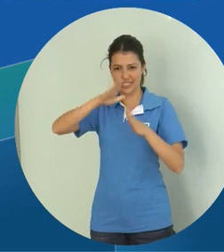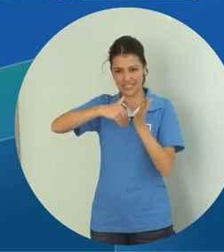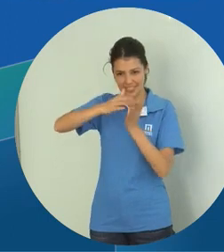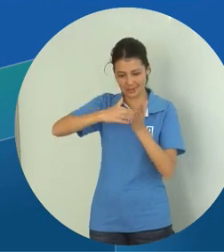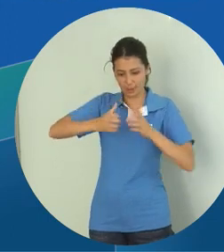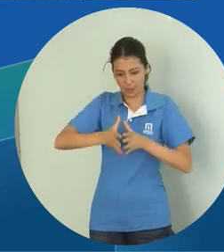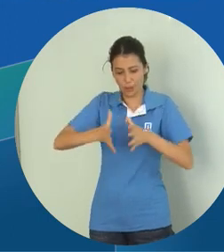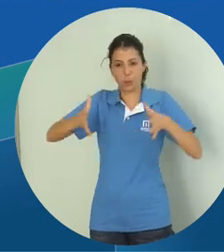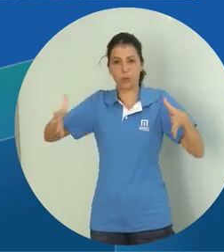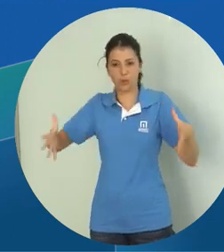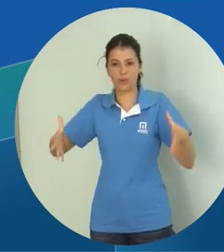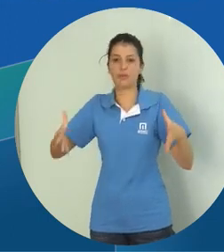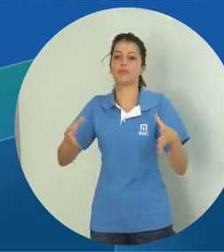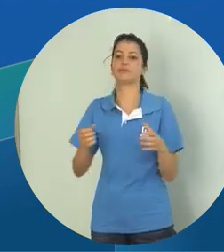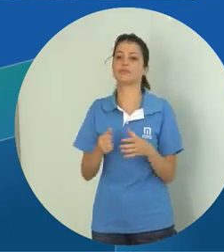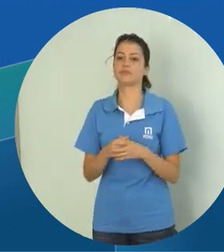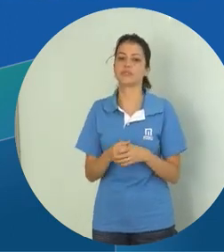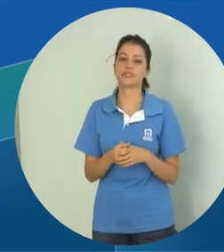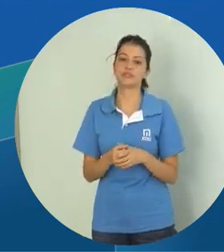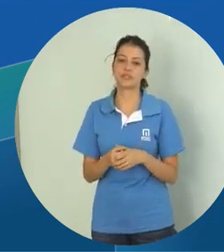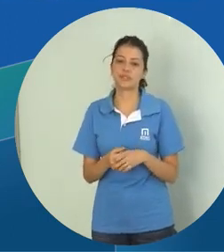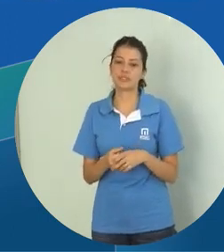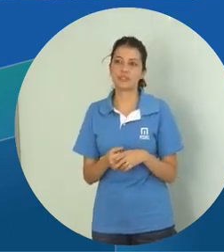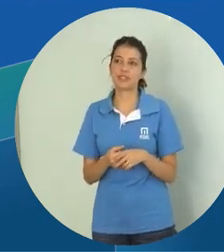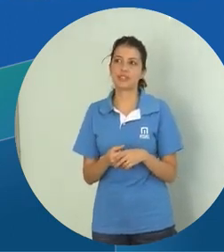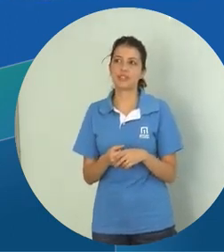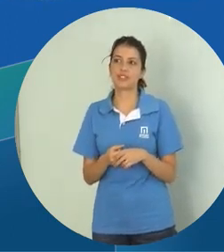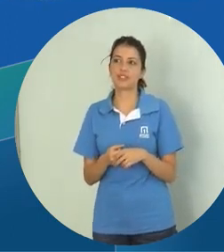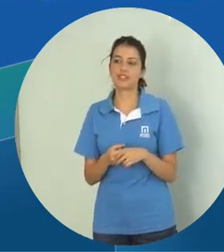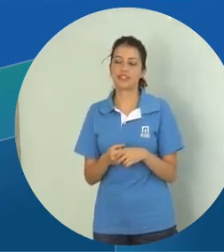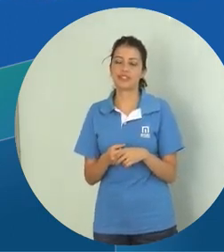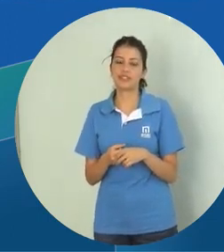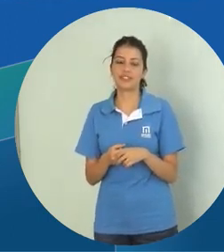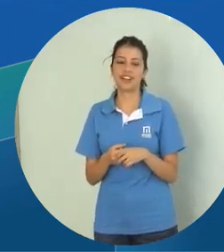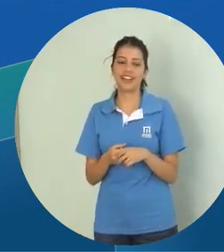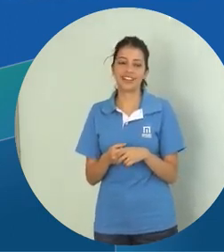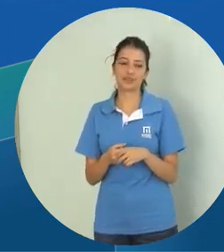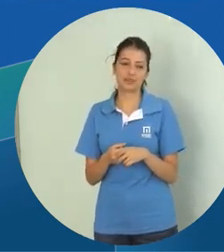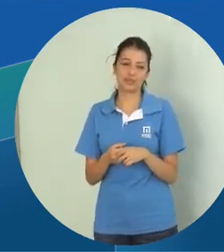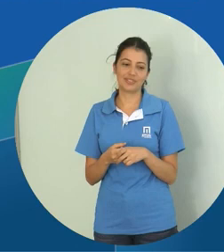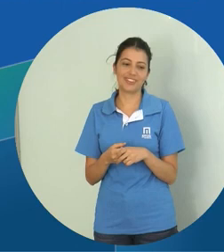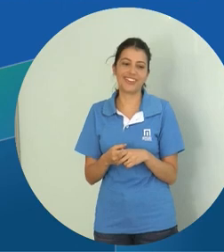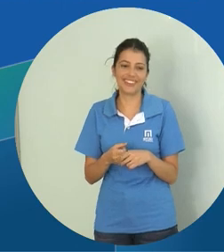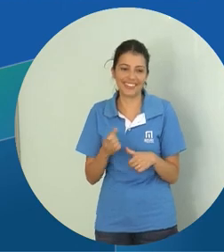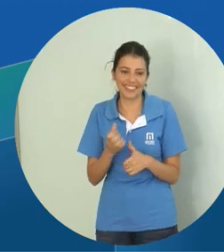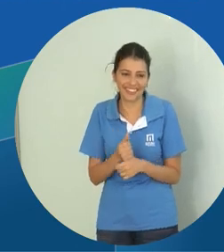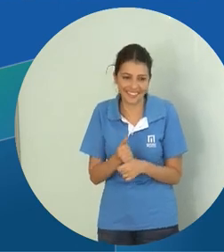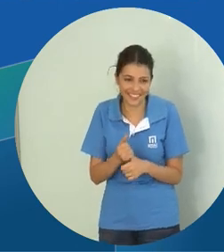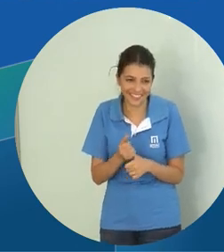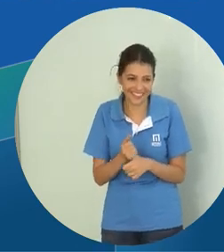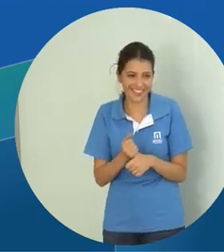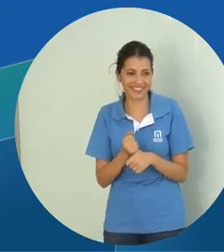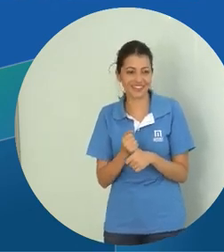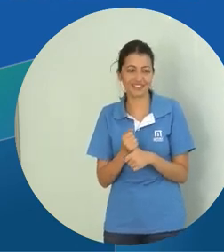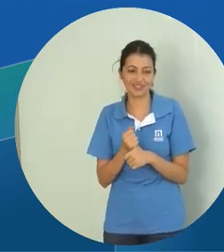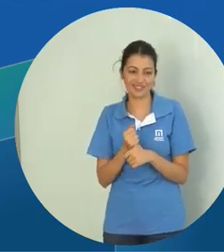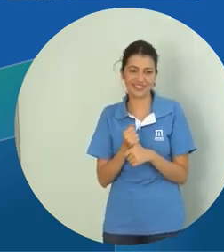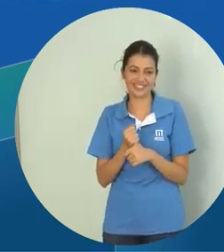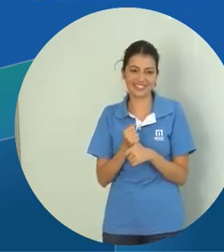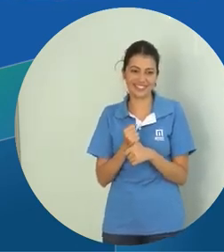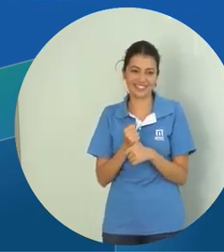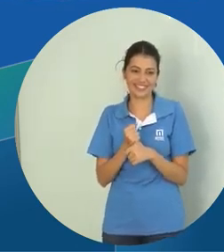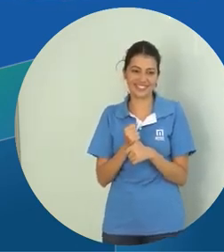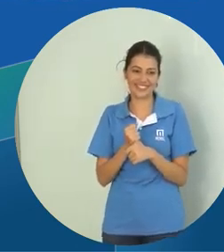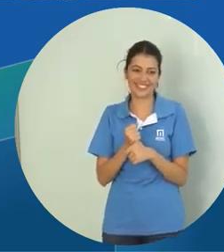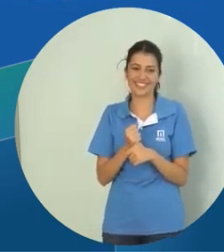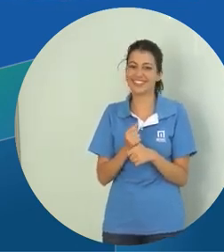nosso cliente veio procurando uma solução. A gente tinha que inutilizar um piezômetro, a gente tinha que tamponar o